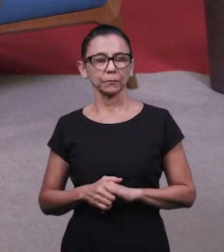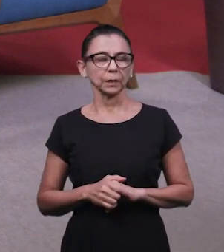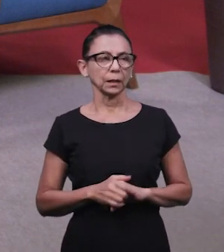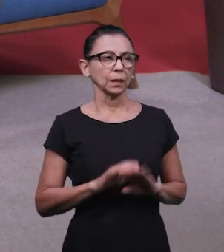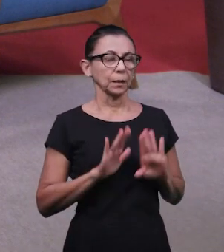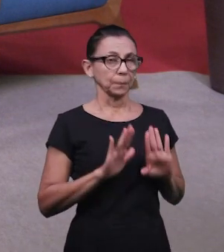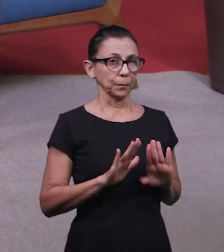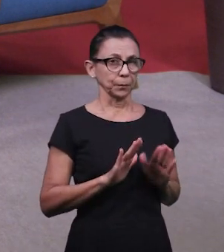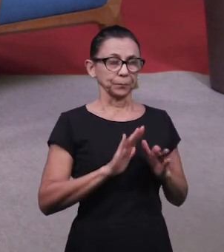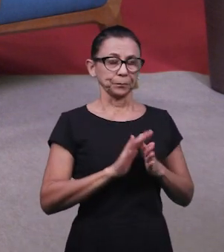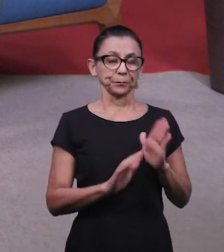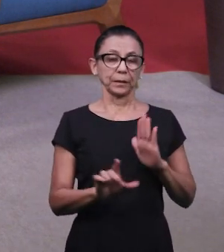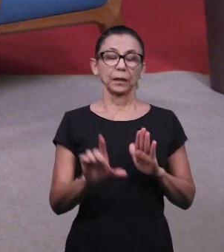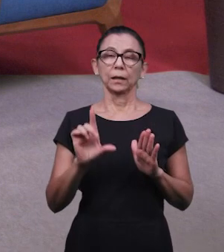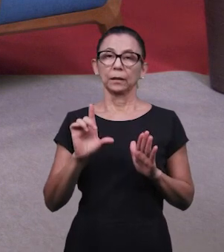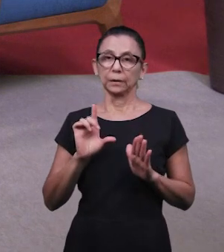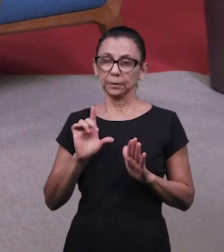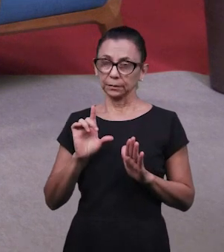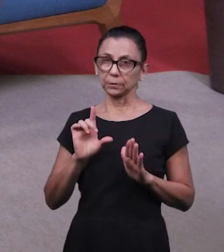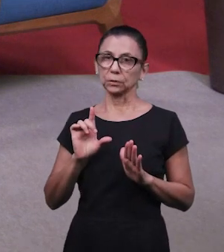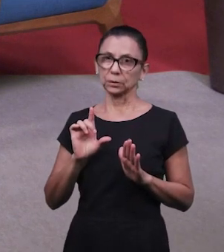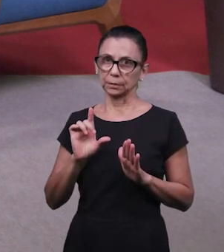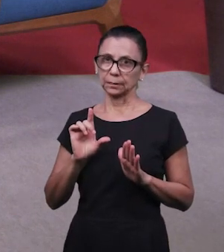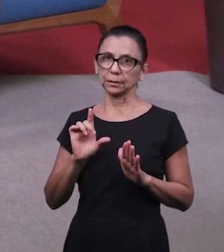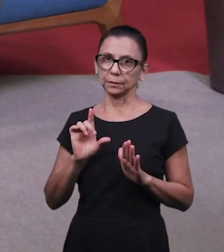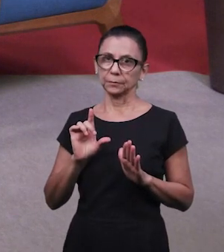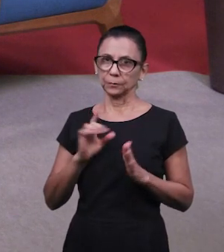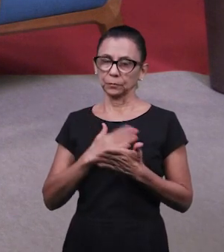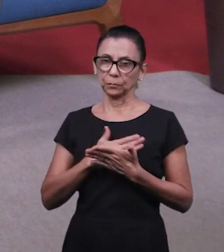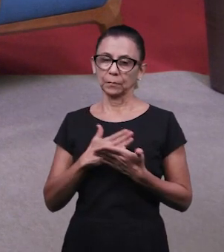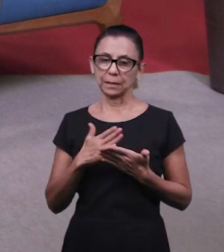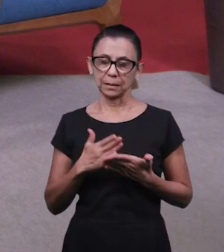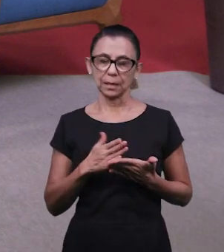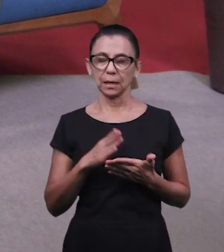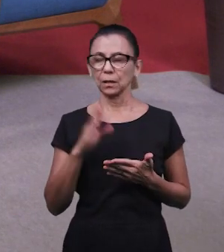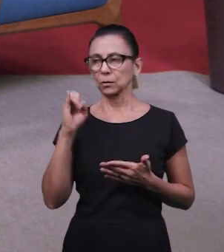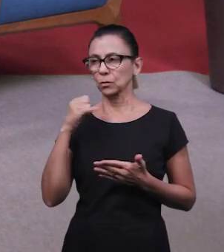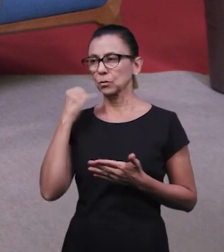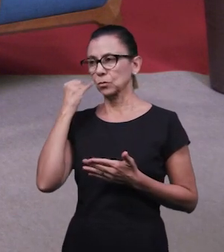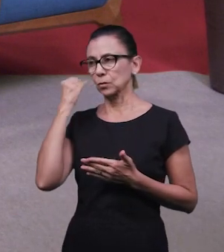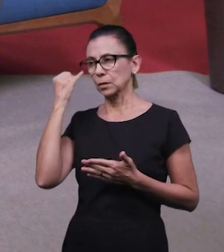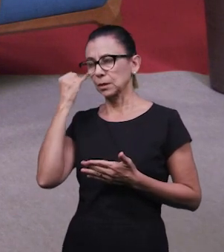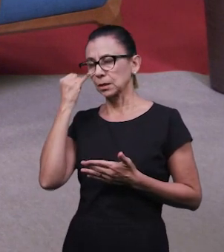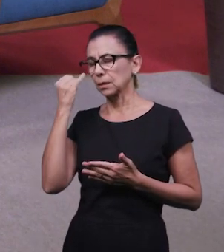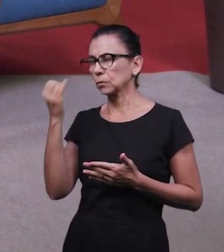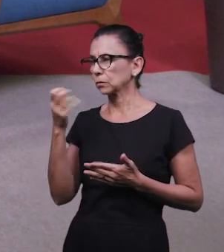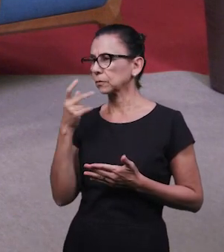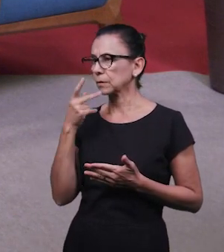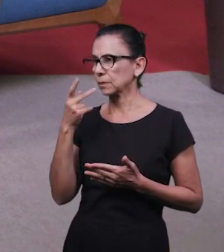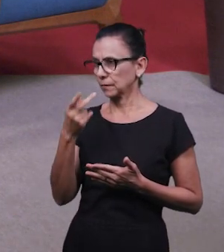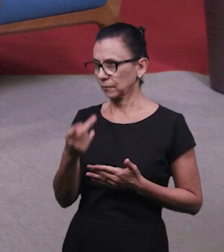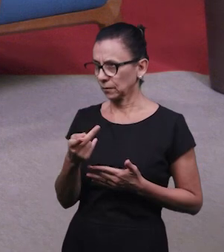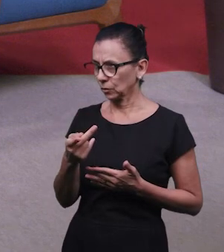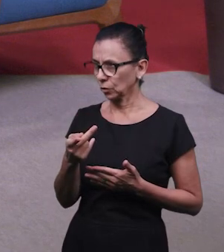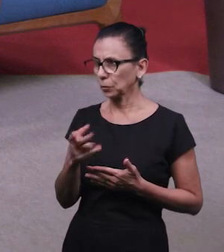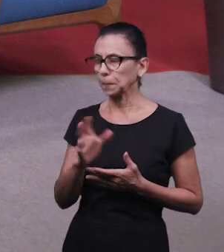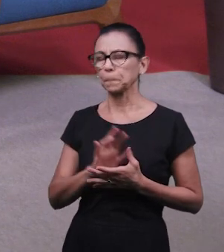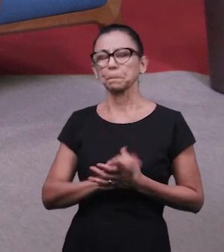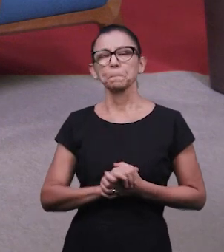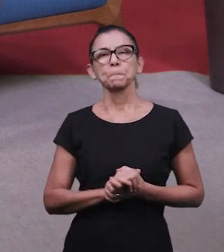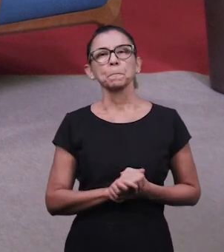sobre os valentes de Davi. Como é que a gente lê, como é que a gente percebe, alcança essa operação do Espírito Santo